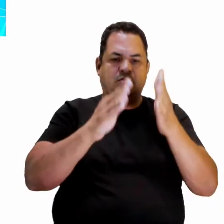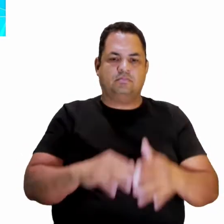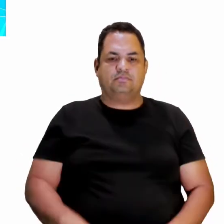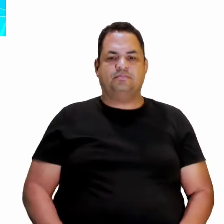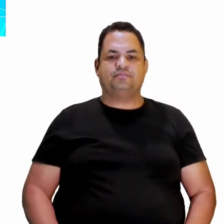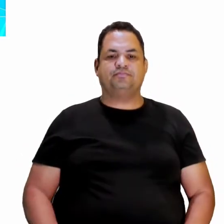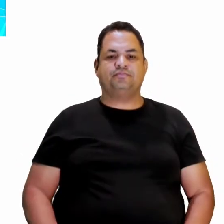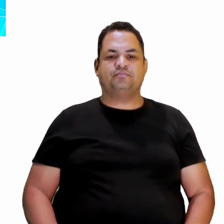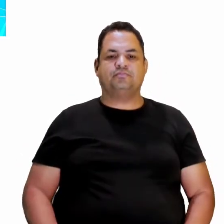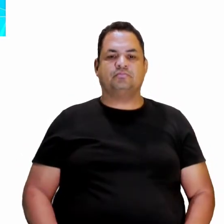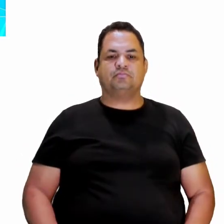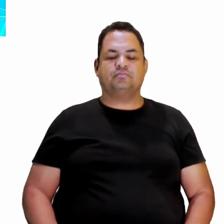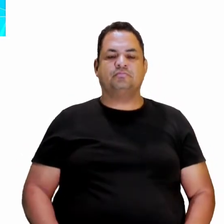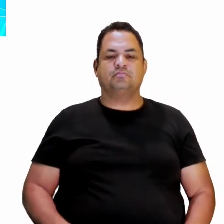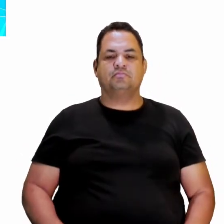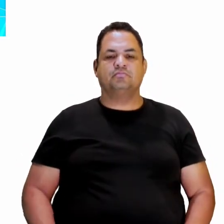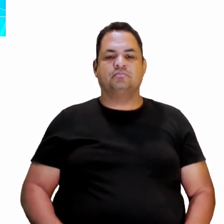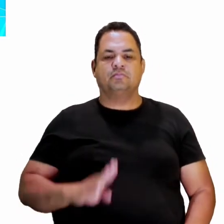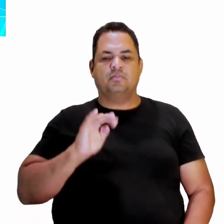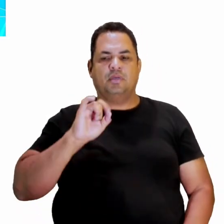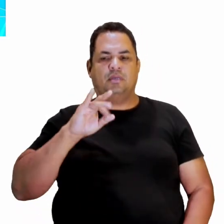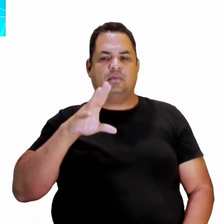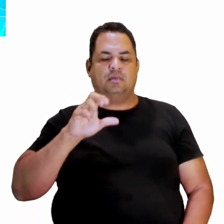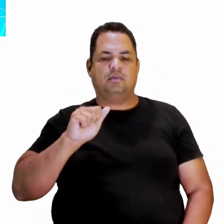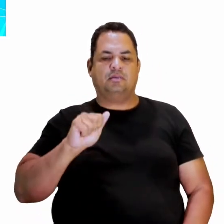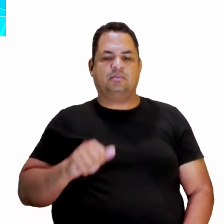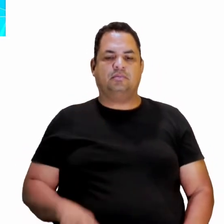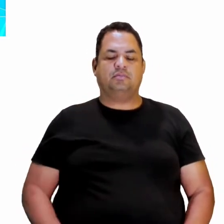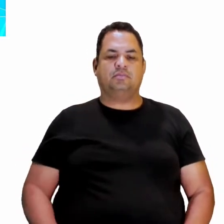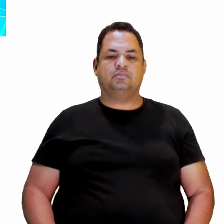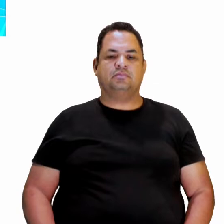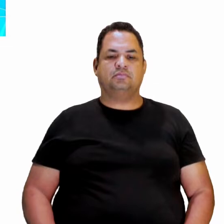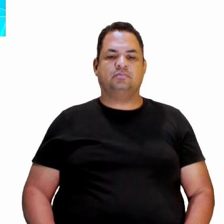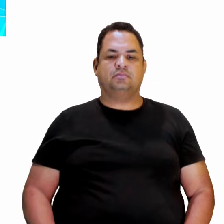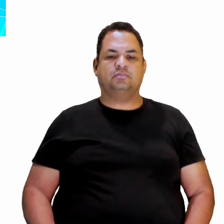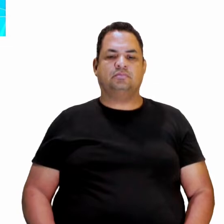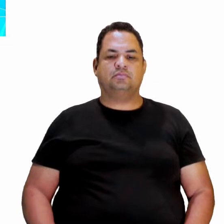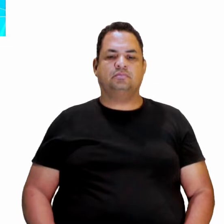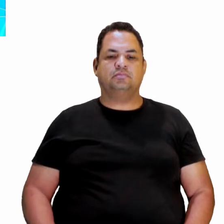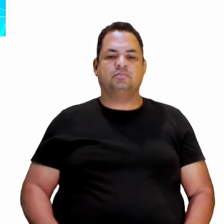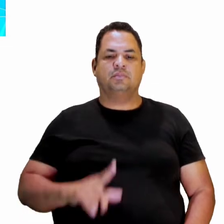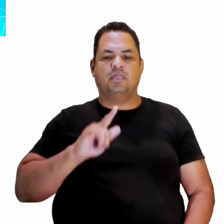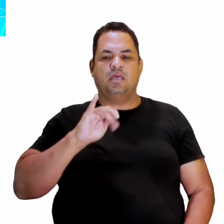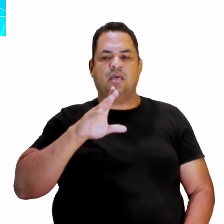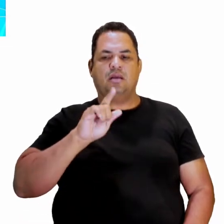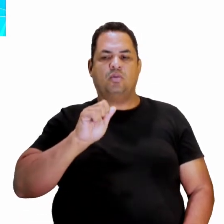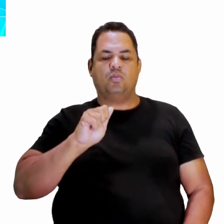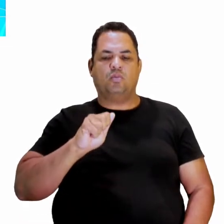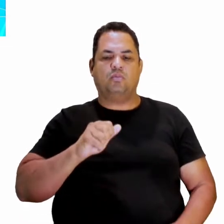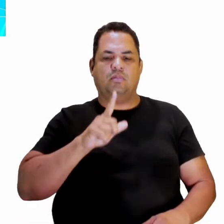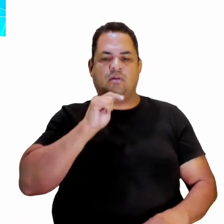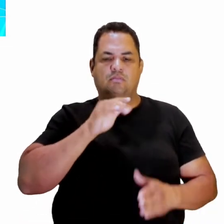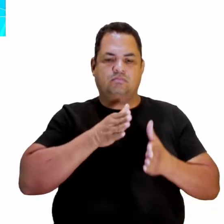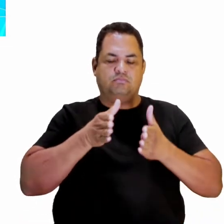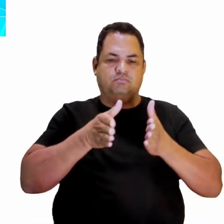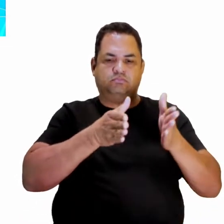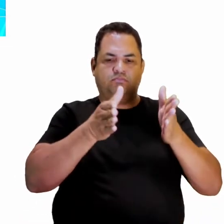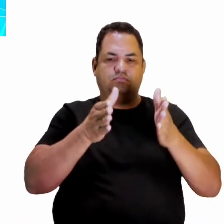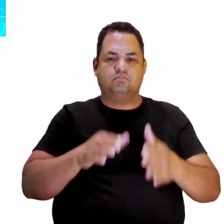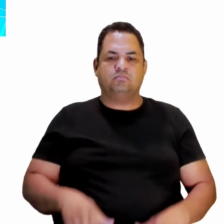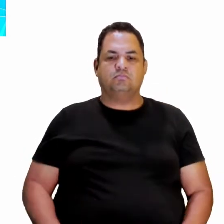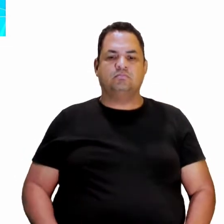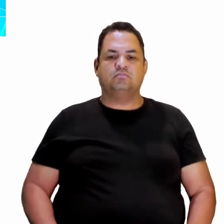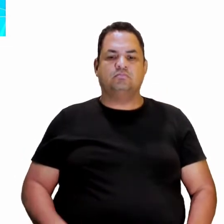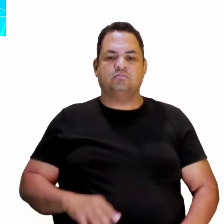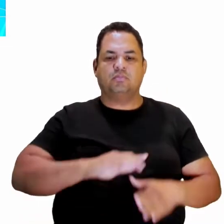pollution, poluição da baía, lake pollution, poluição do lago, sea pollution, que é poluição